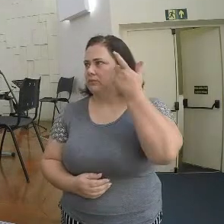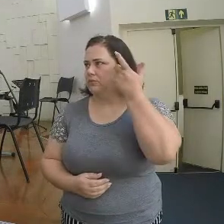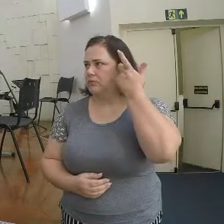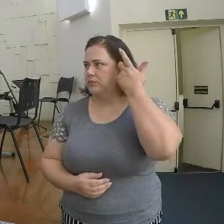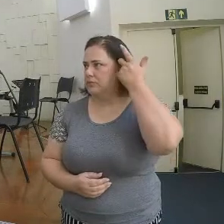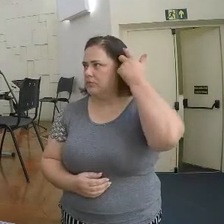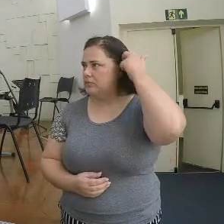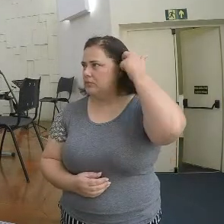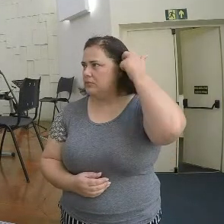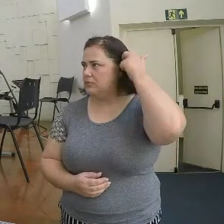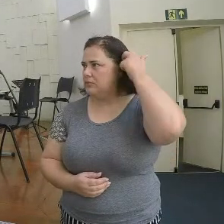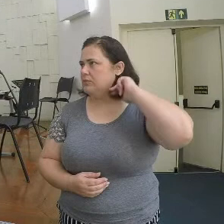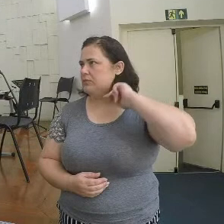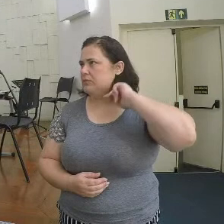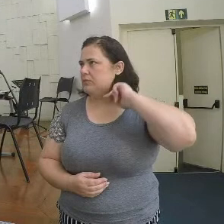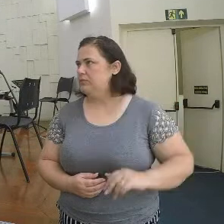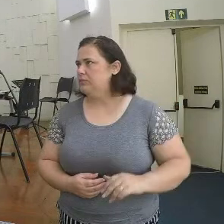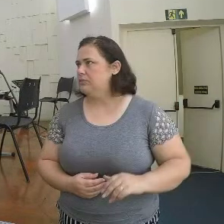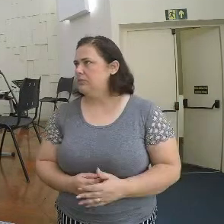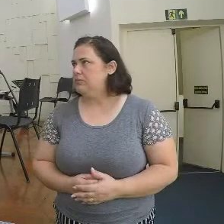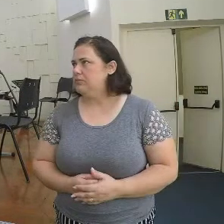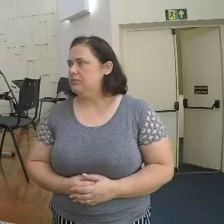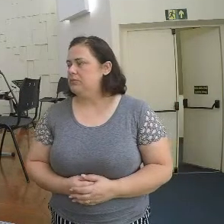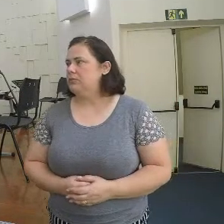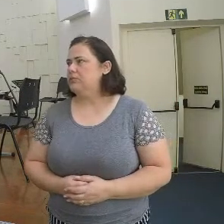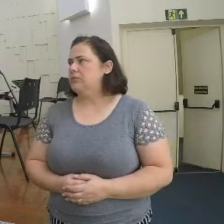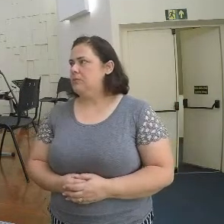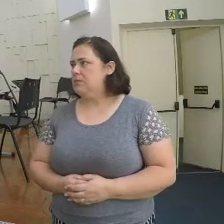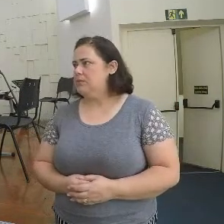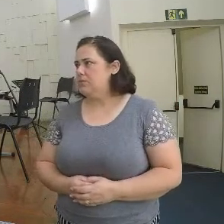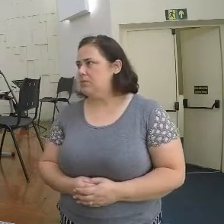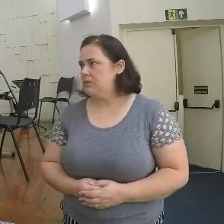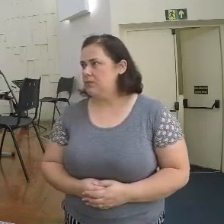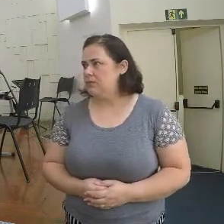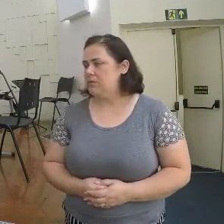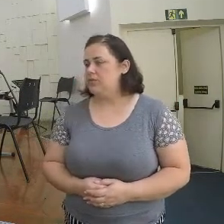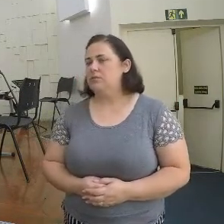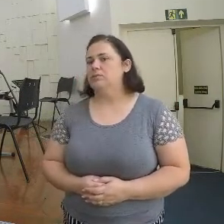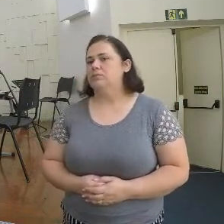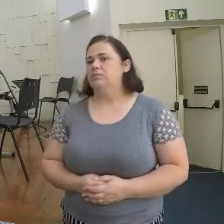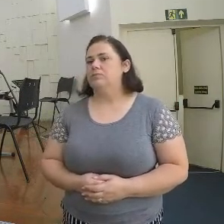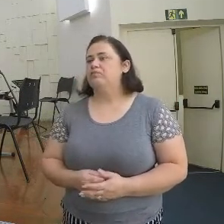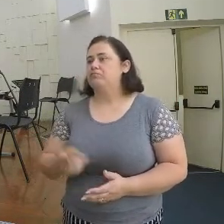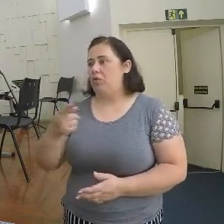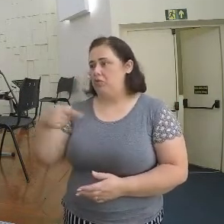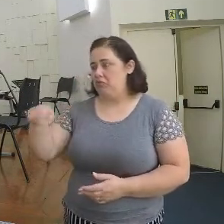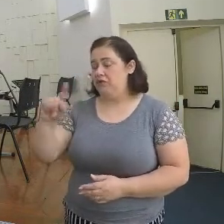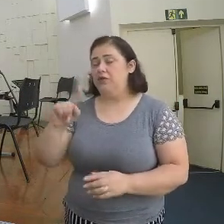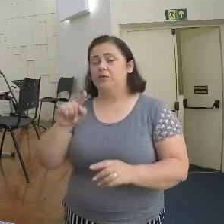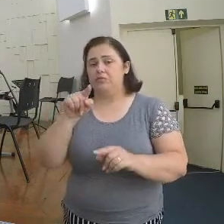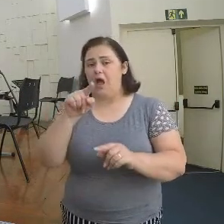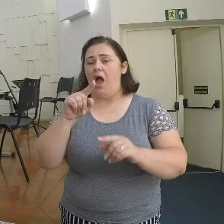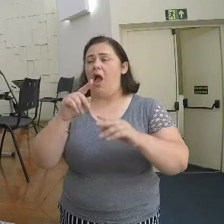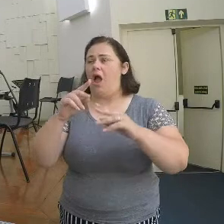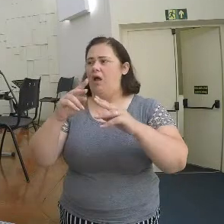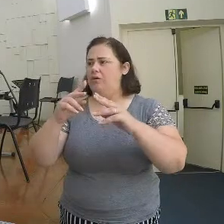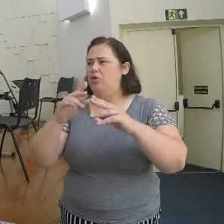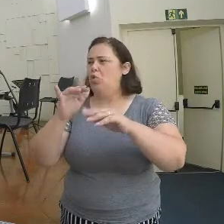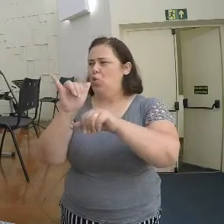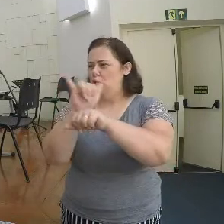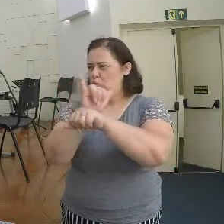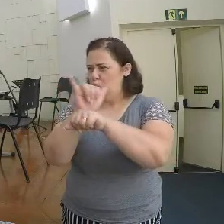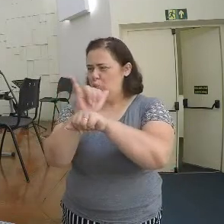26, versos 1 a 15. Você que acompanha a transmissão